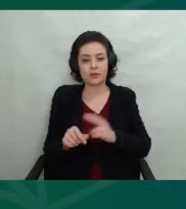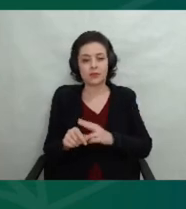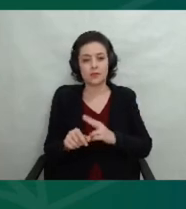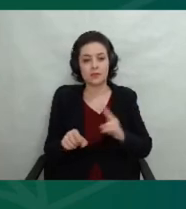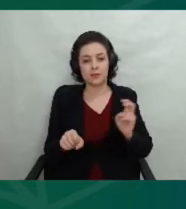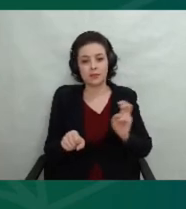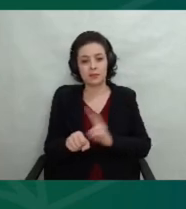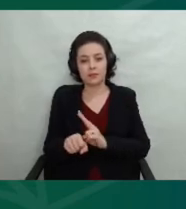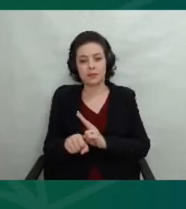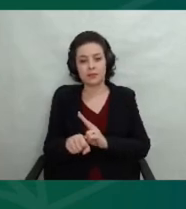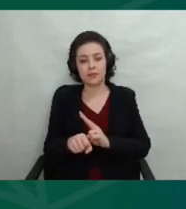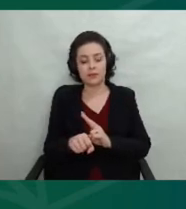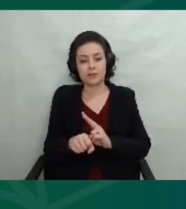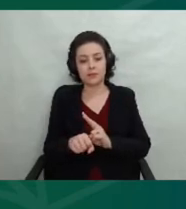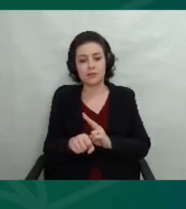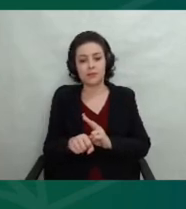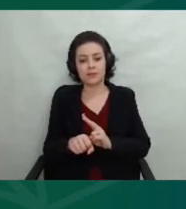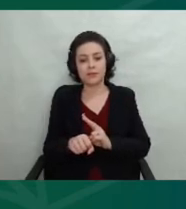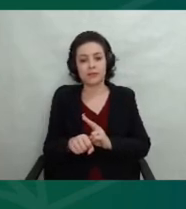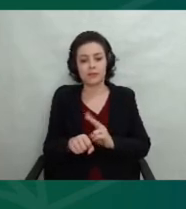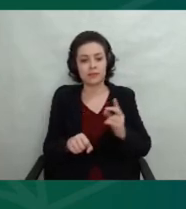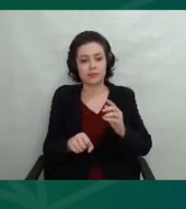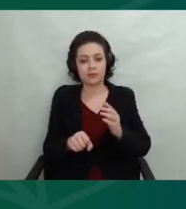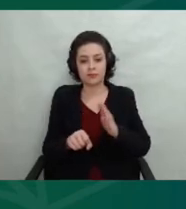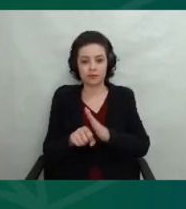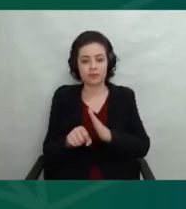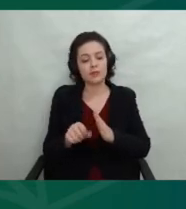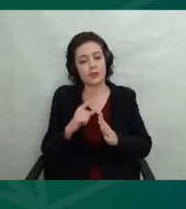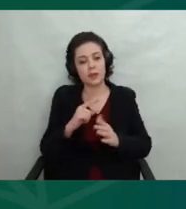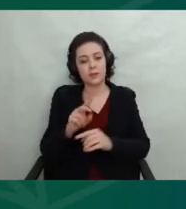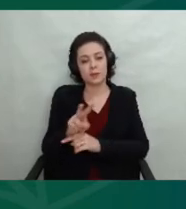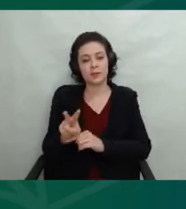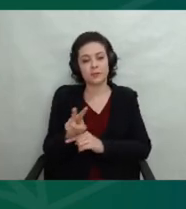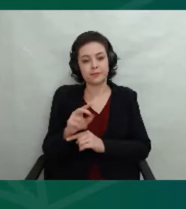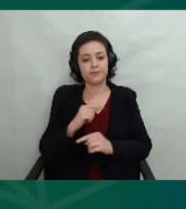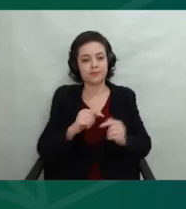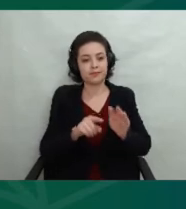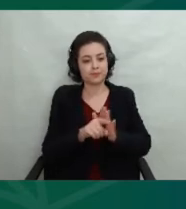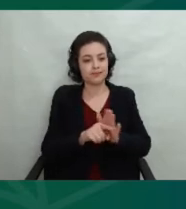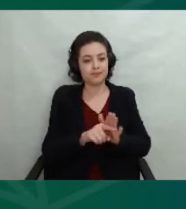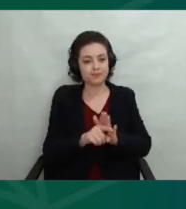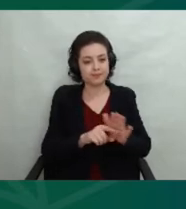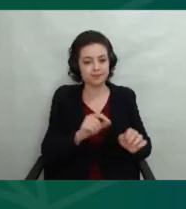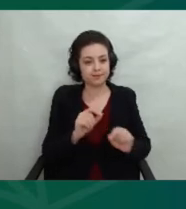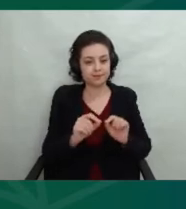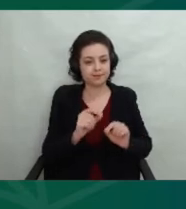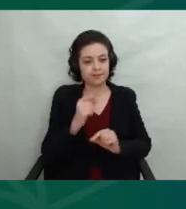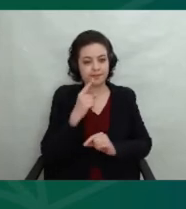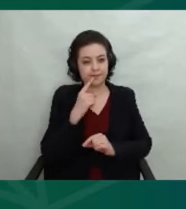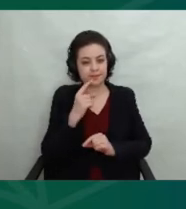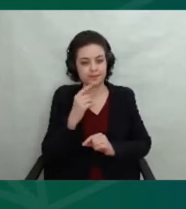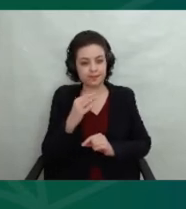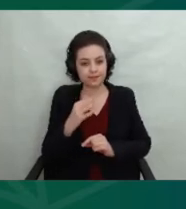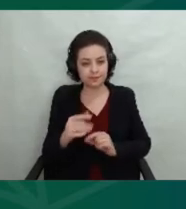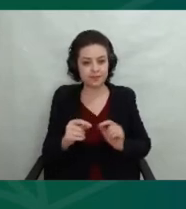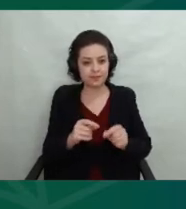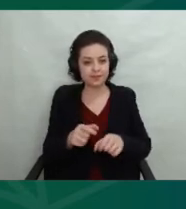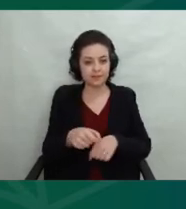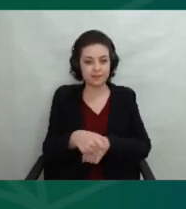químicos, né? Então, nós avaliamos nesse estudo o efeito desses corantes em células de testículos